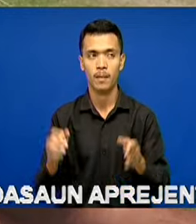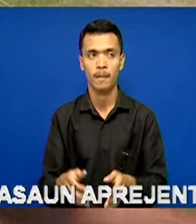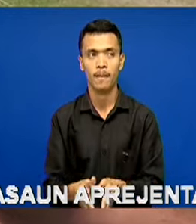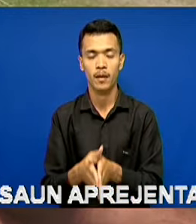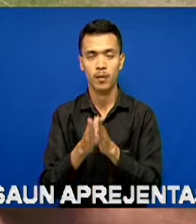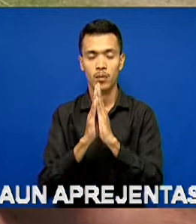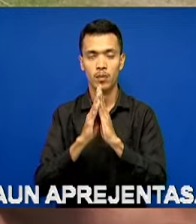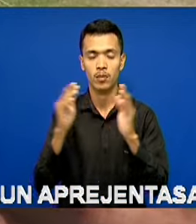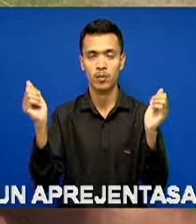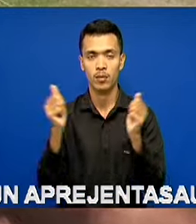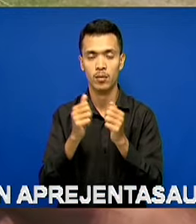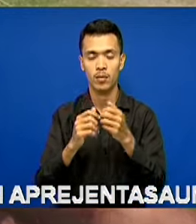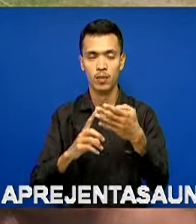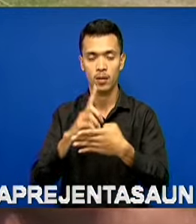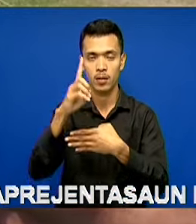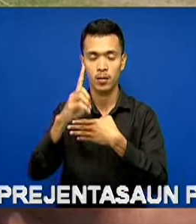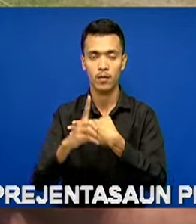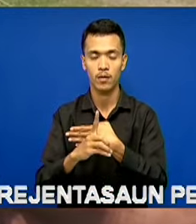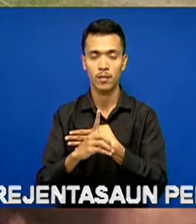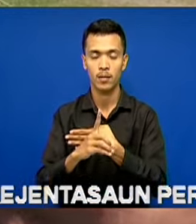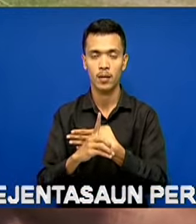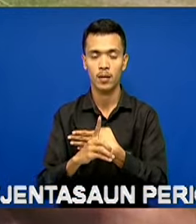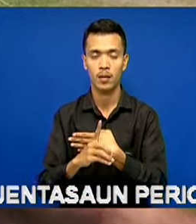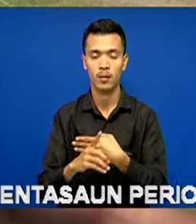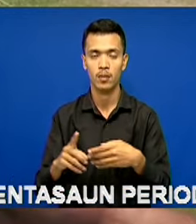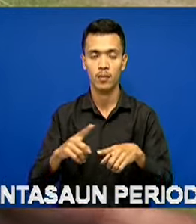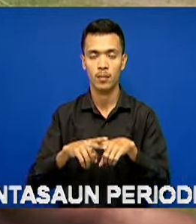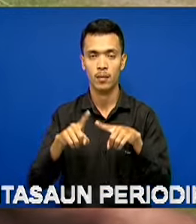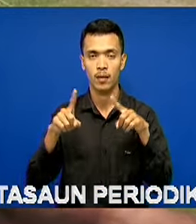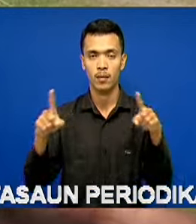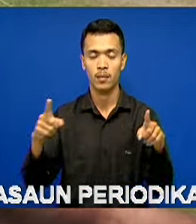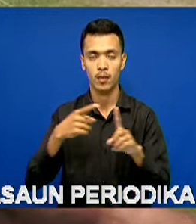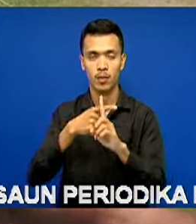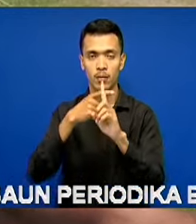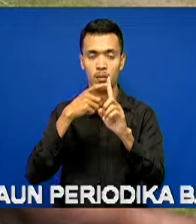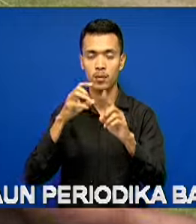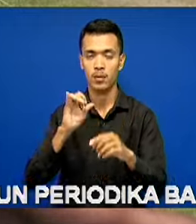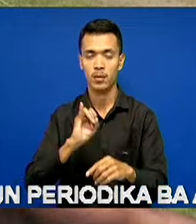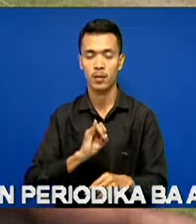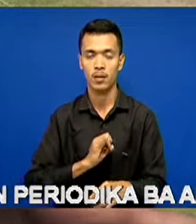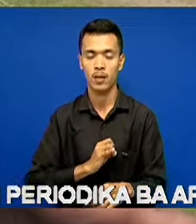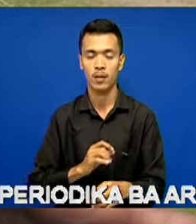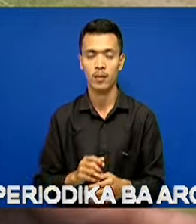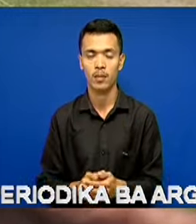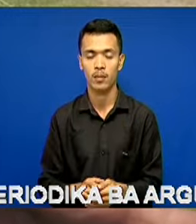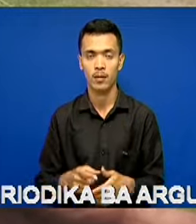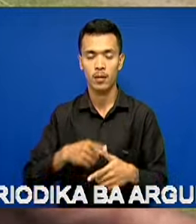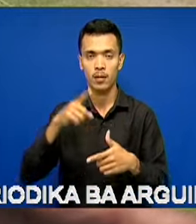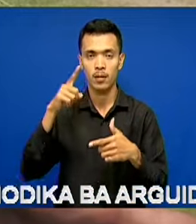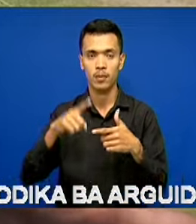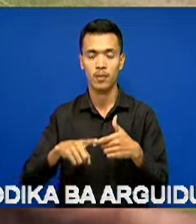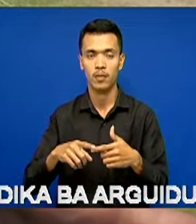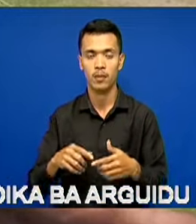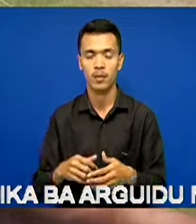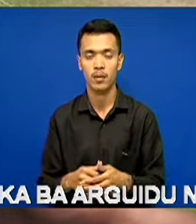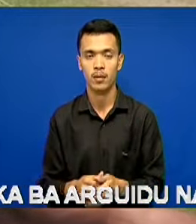o desenvolvimento ser na bem macalau. Mas bem, husi how antes a tu monta para pago ida né?